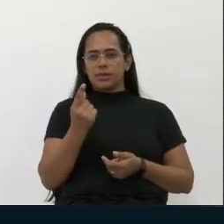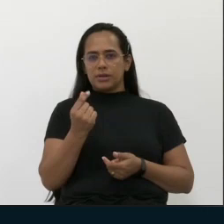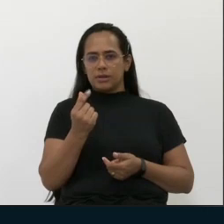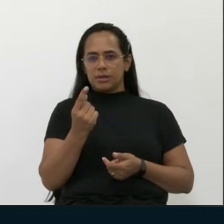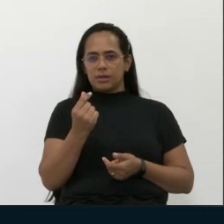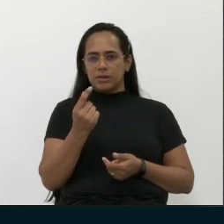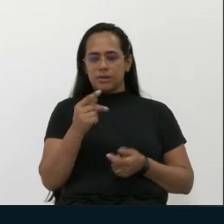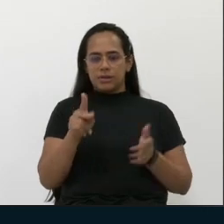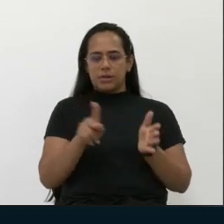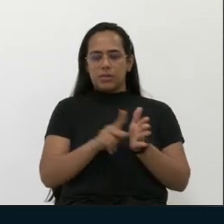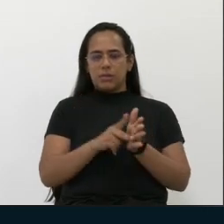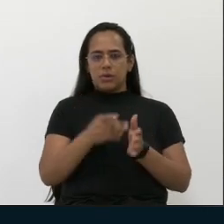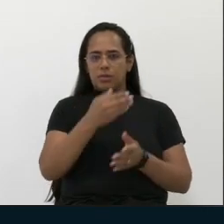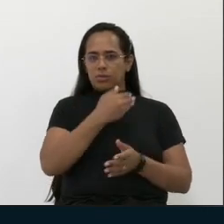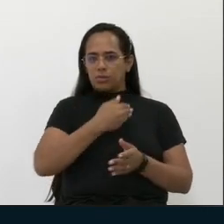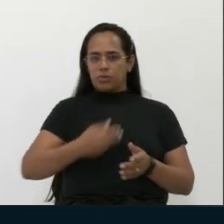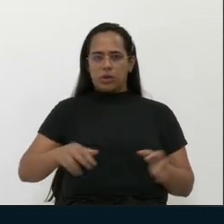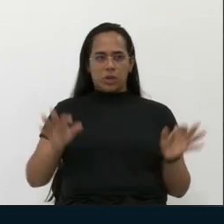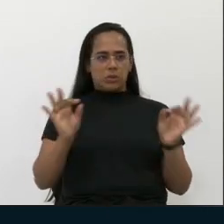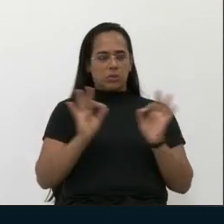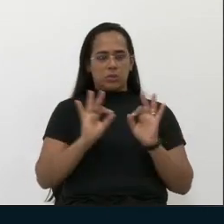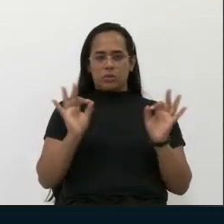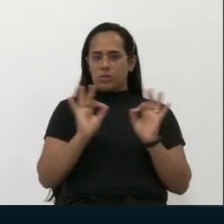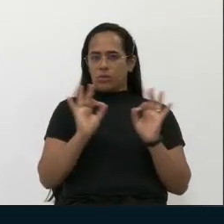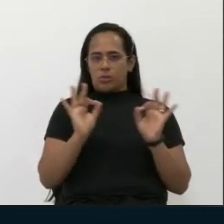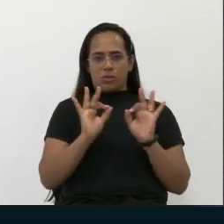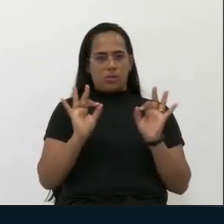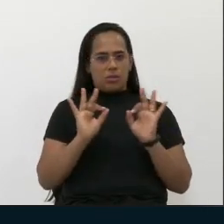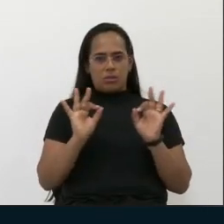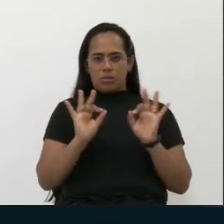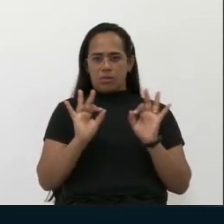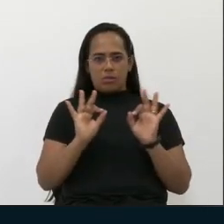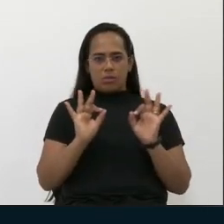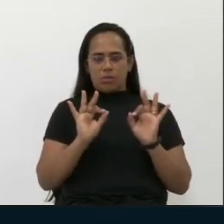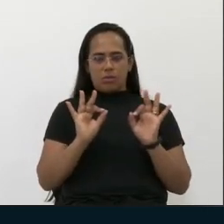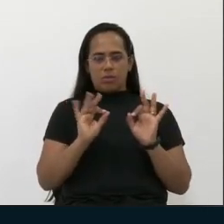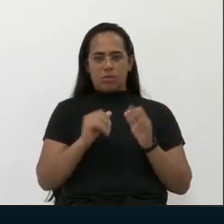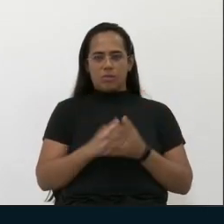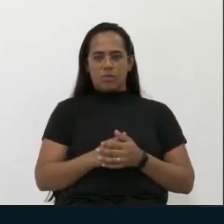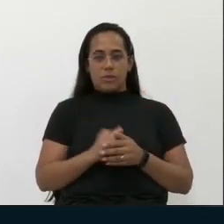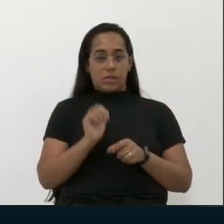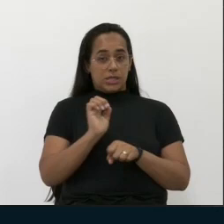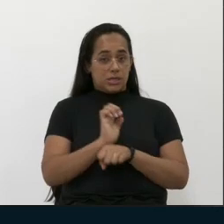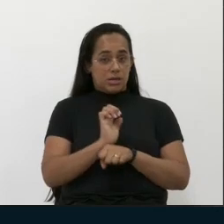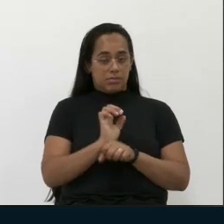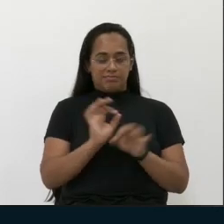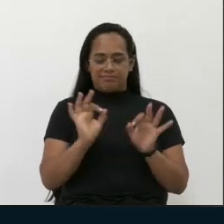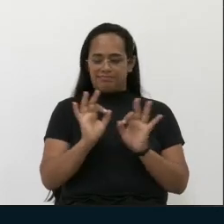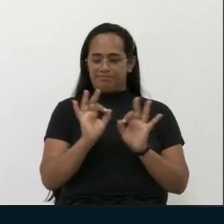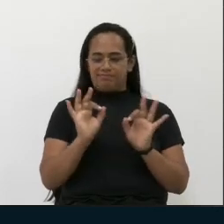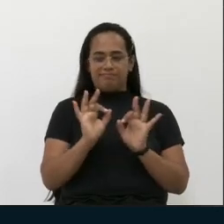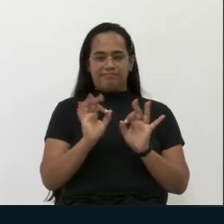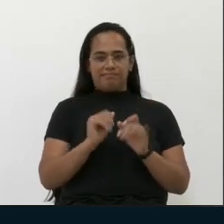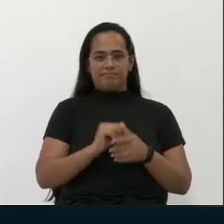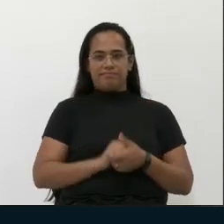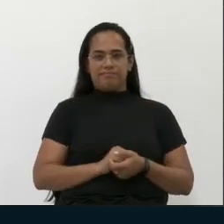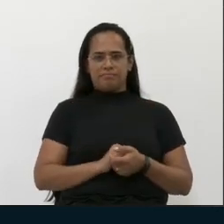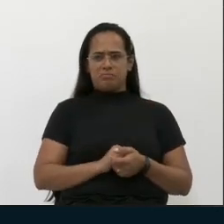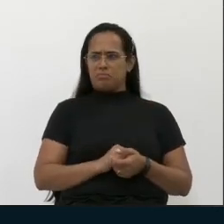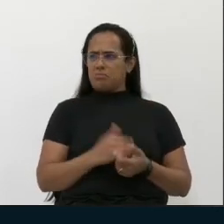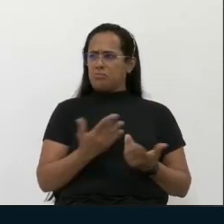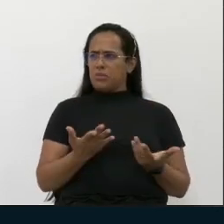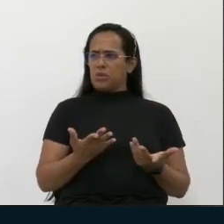governo municipal. Não existe nenhum centavo do governo do Estado. Vocês podem dizer, ué, mas o Guti e